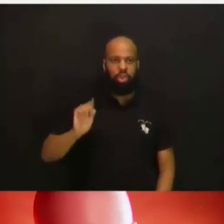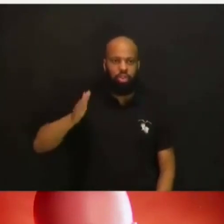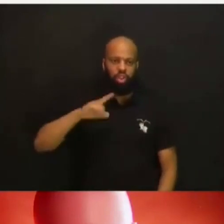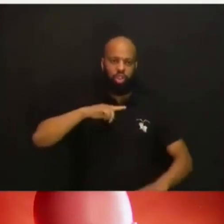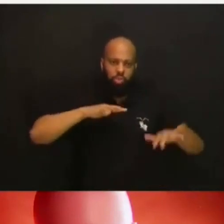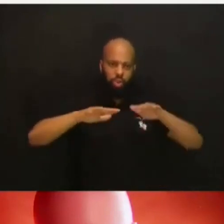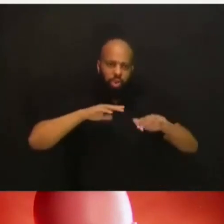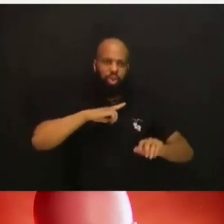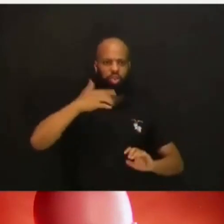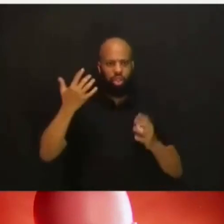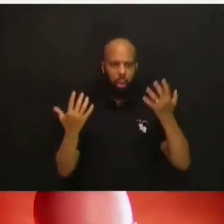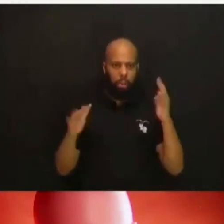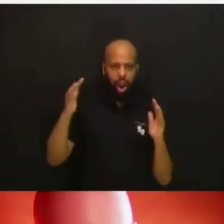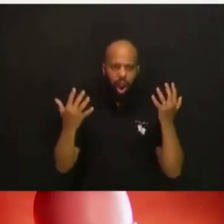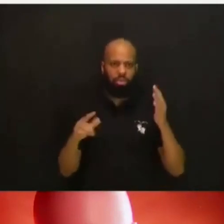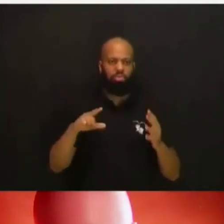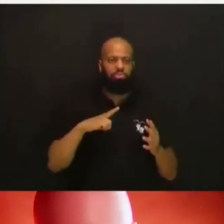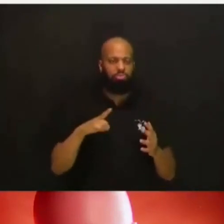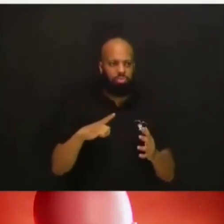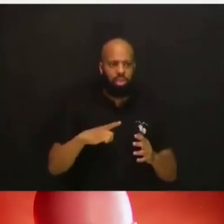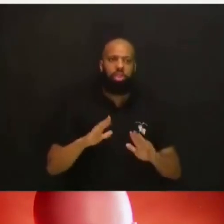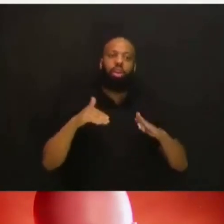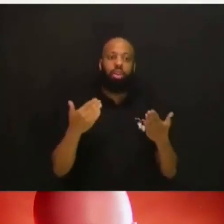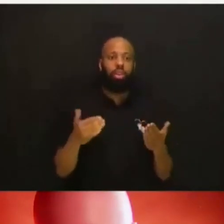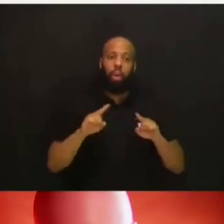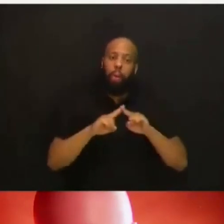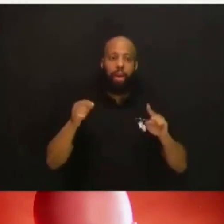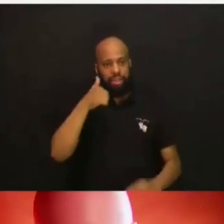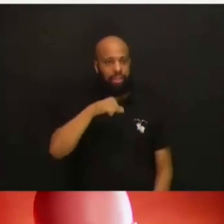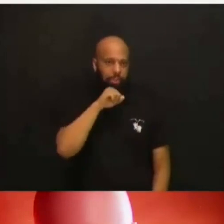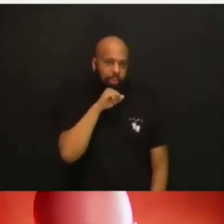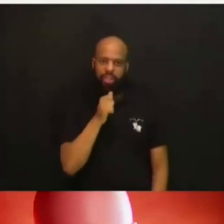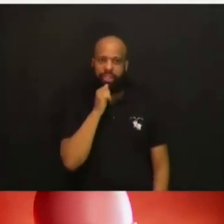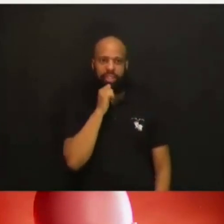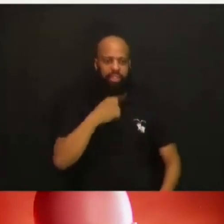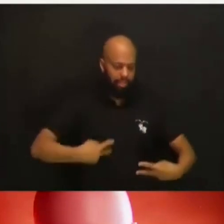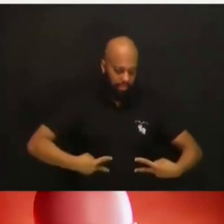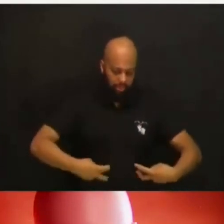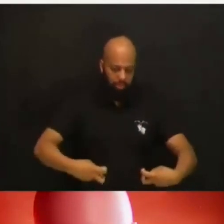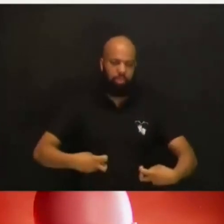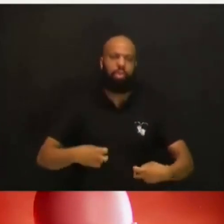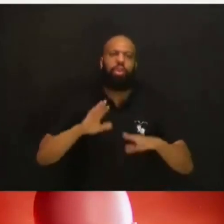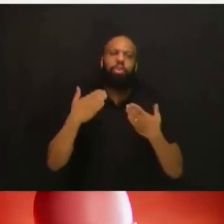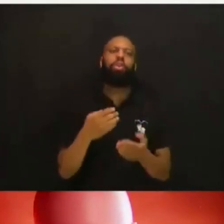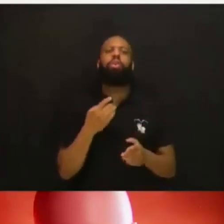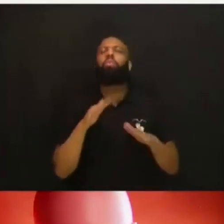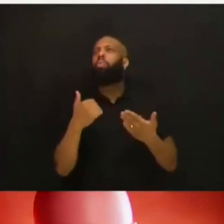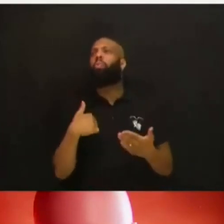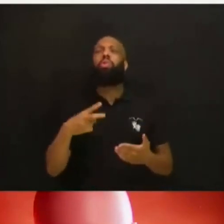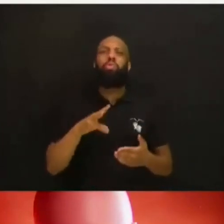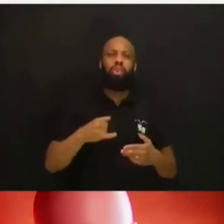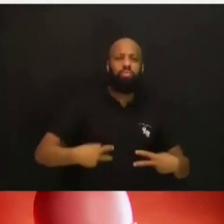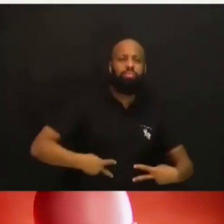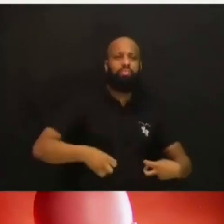tinha braços que mexiam separadamente de pernas. Mas as mães não percebiam ainda, né? E elas vêm na consulta e dizem, quando que eu vou perceber, doutora? Quando